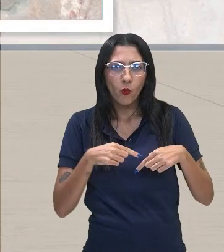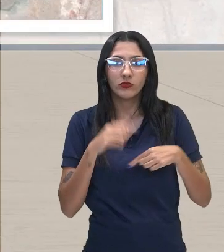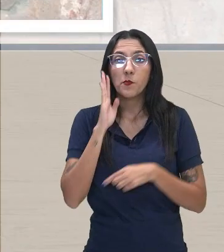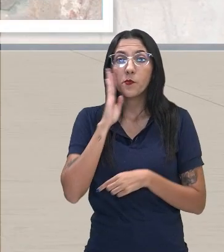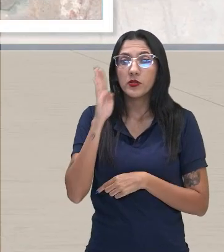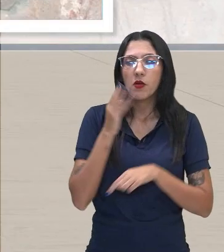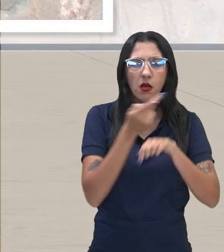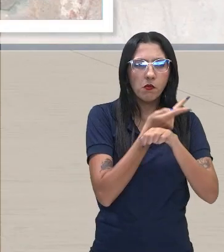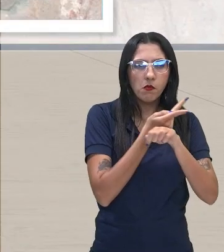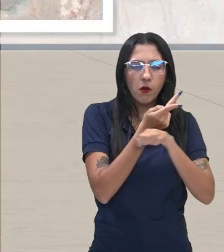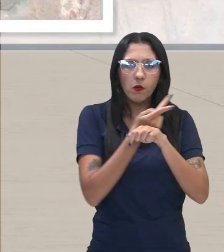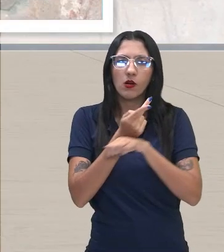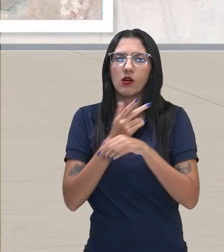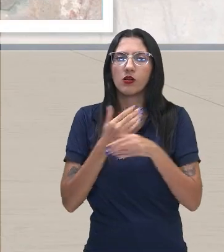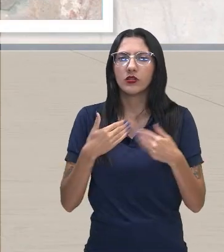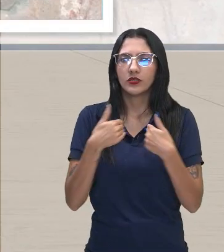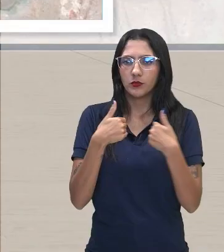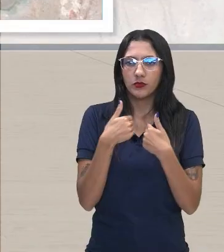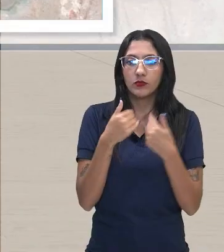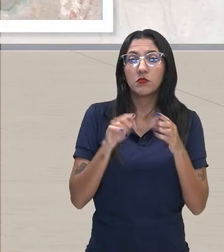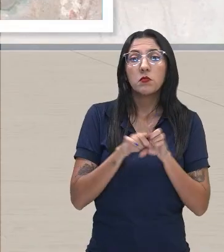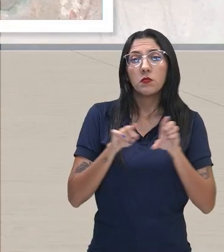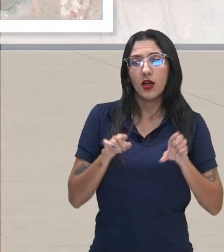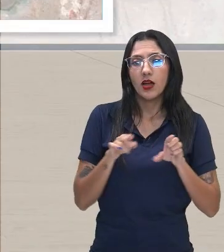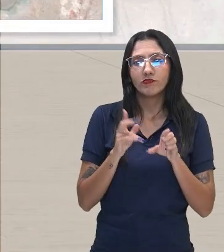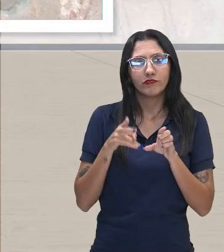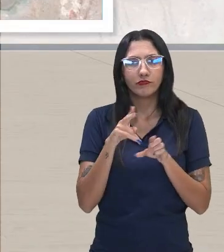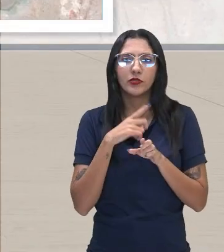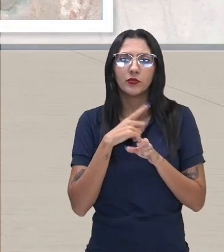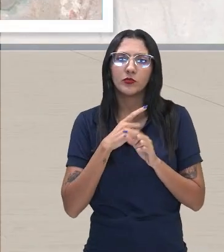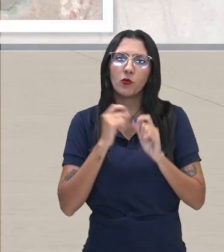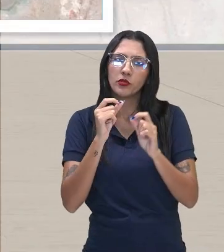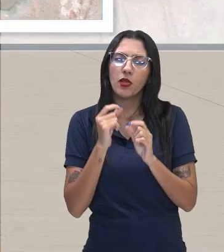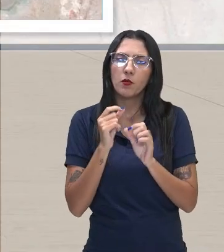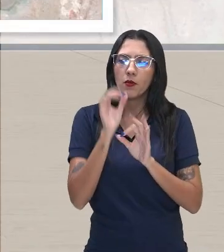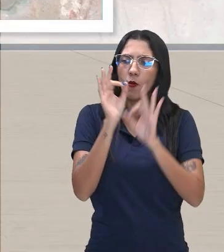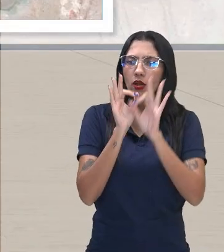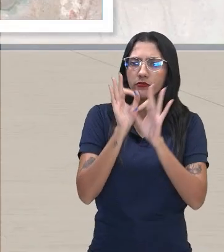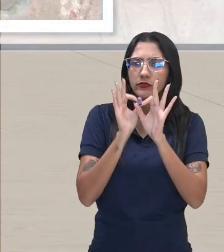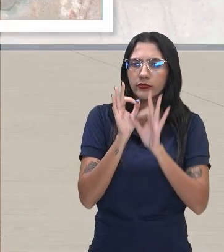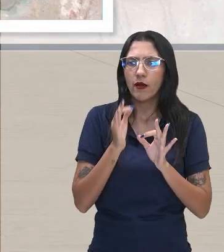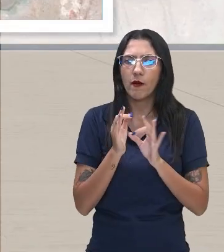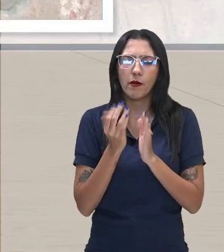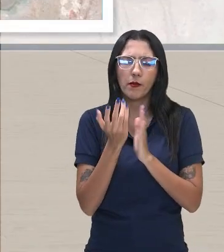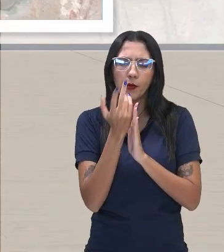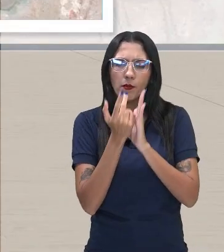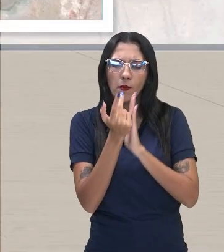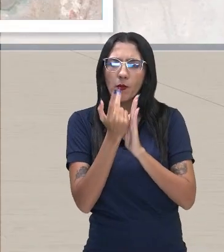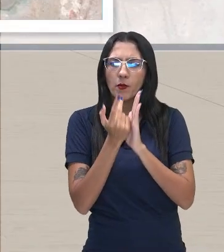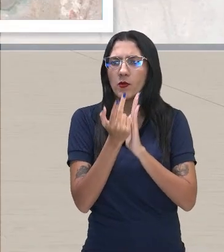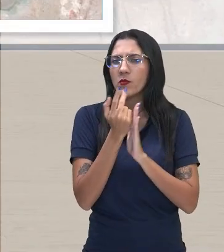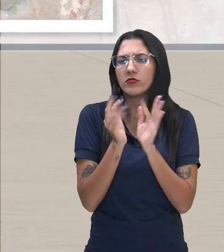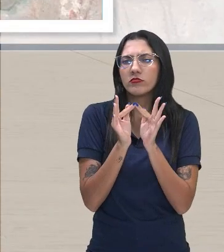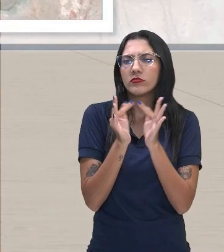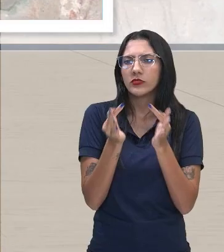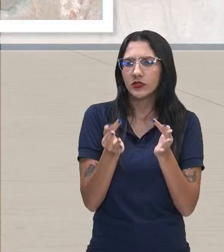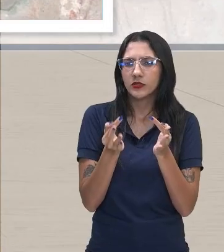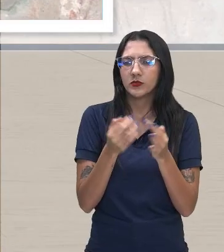caça, mas normalmente em desenhos esquemáticos, não é naturalista, é esquemático. E